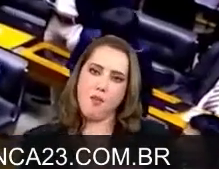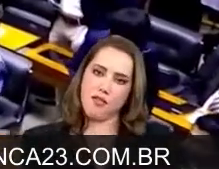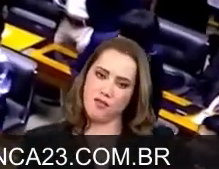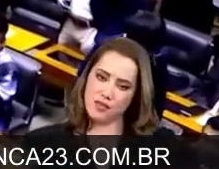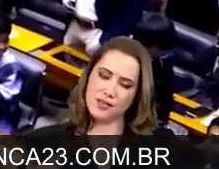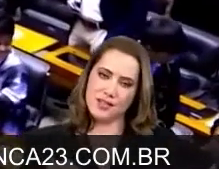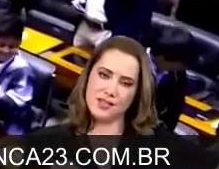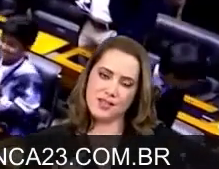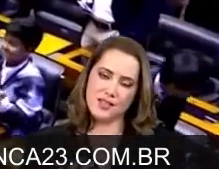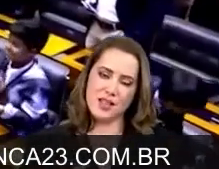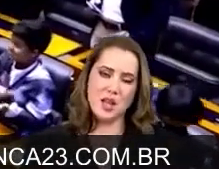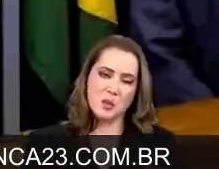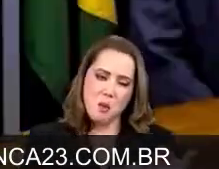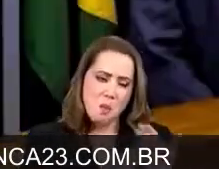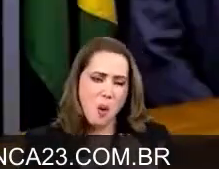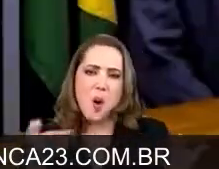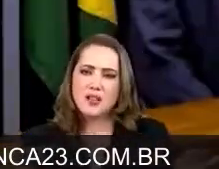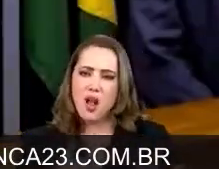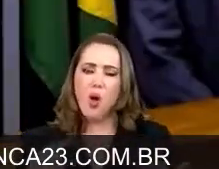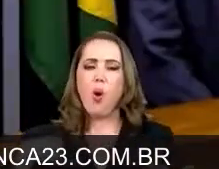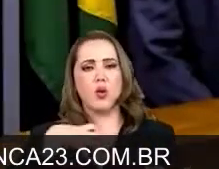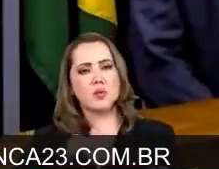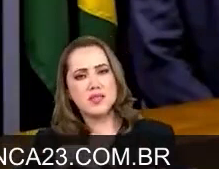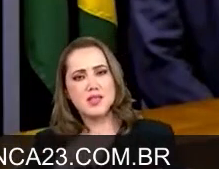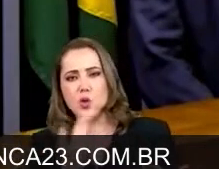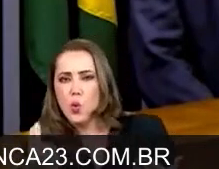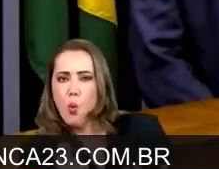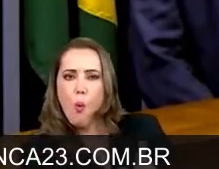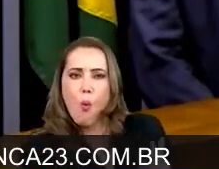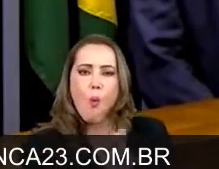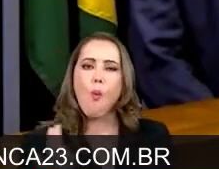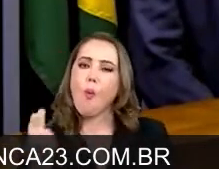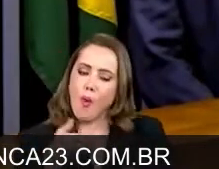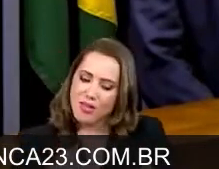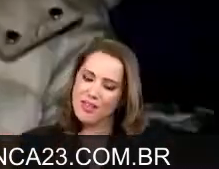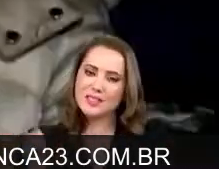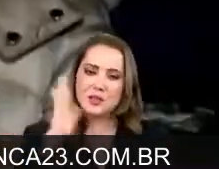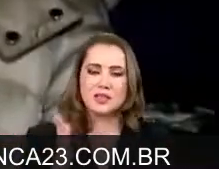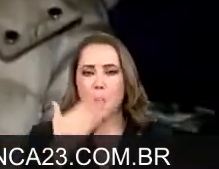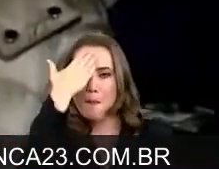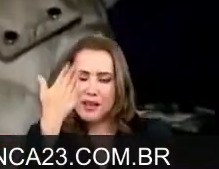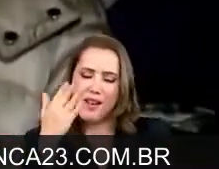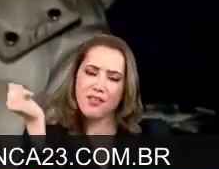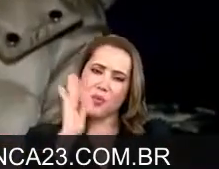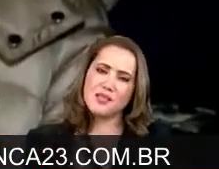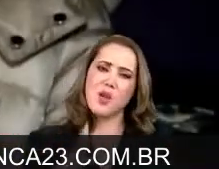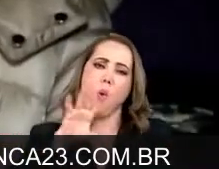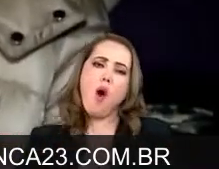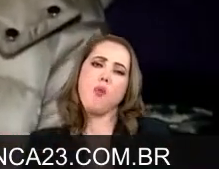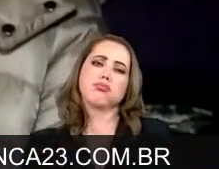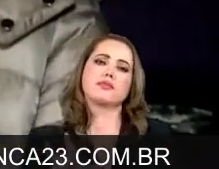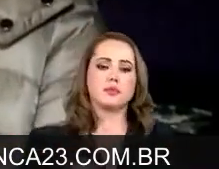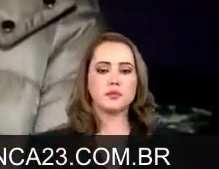têm me mostrado ao longo desses anos. E agora eu me considero um de vocês. Obrigado ao Brasil, amo vocês. A Daniele foi uma das